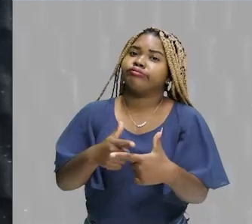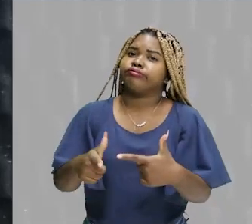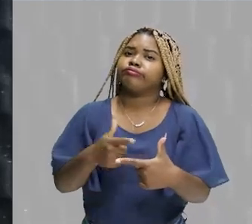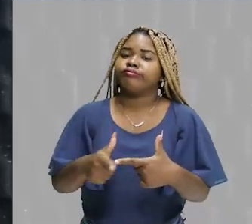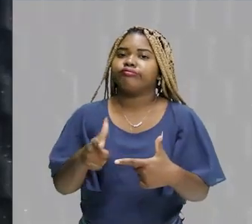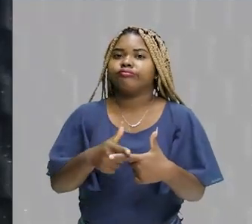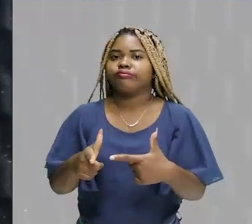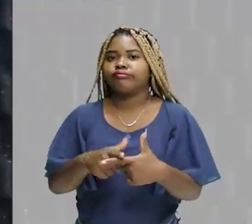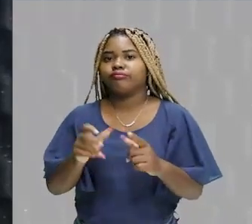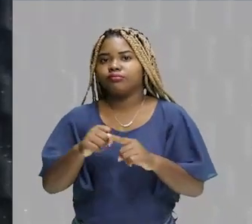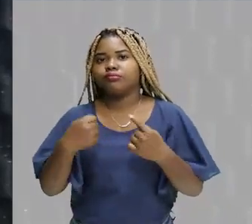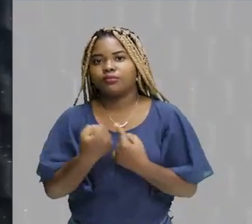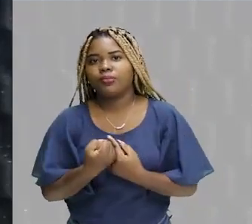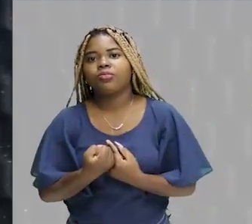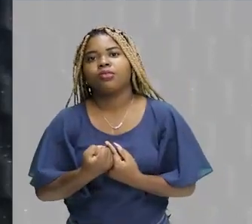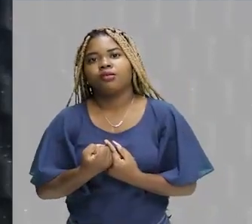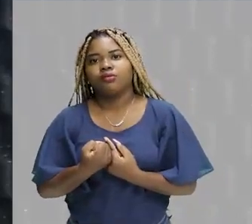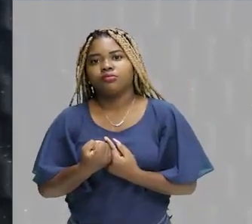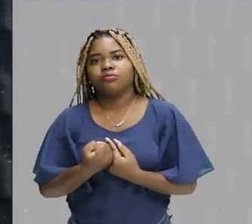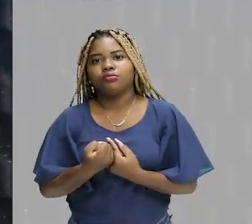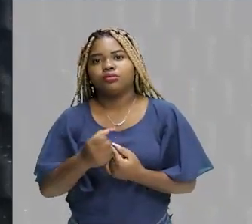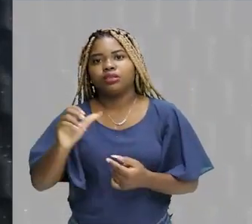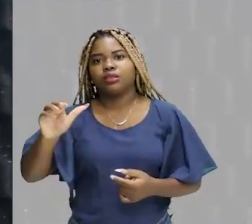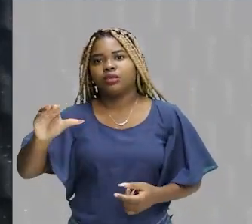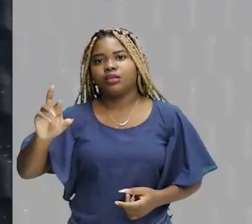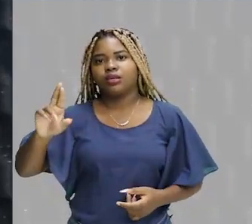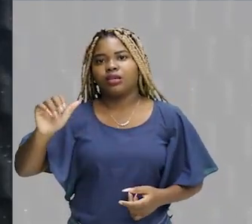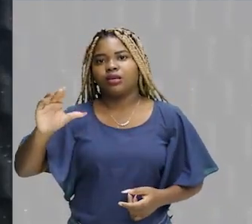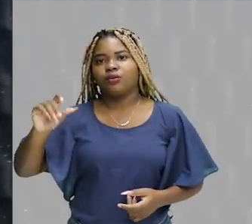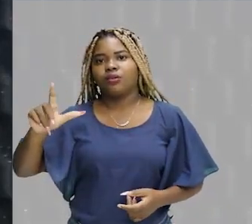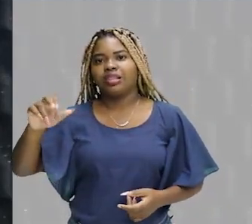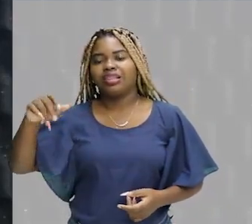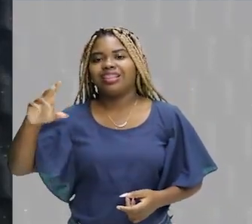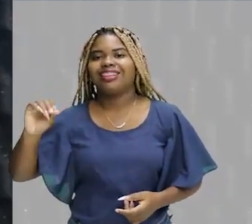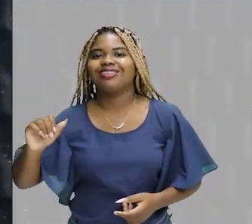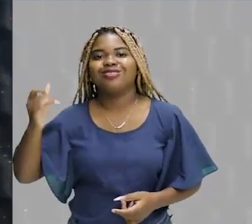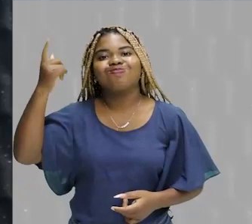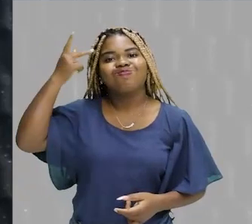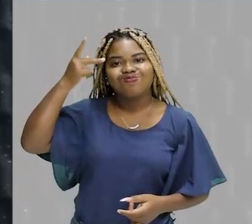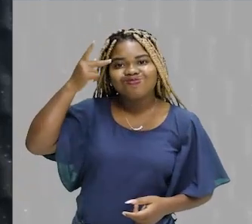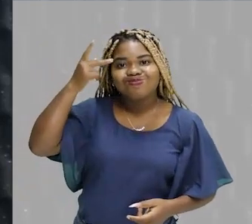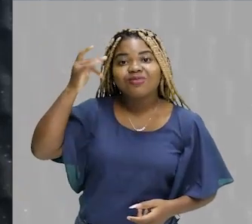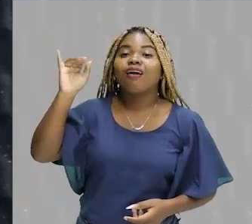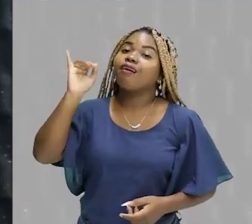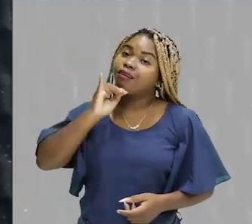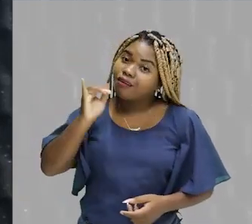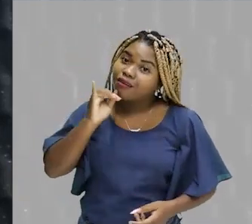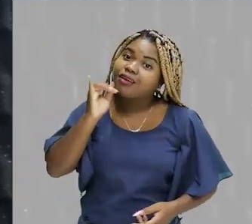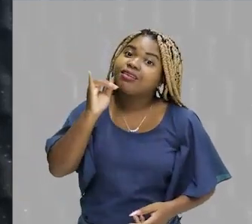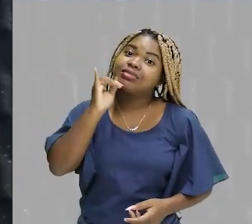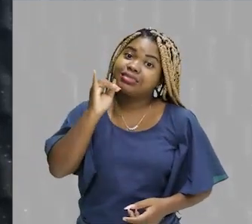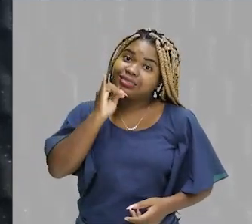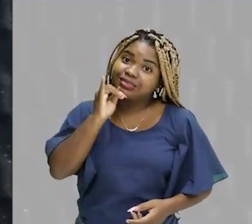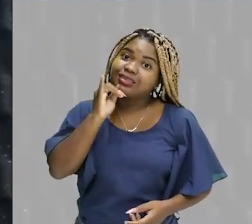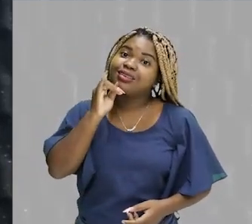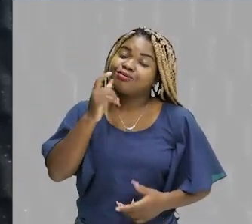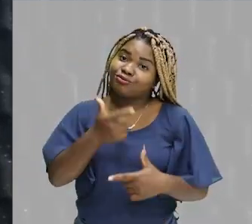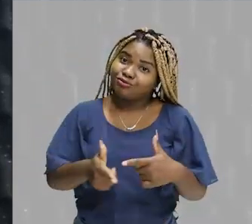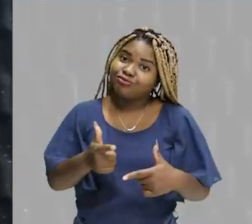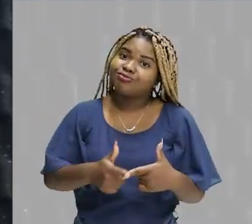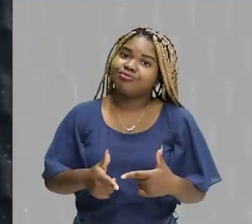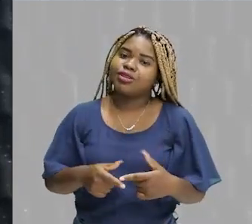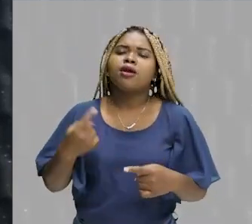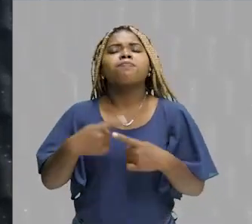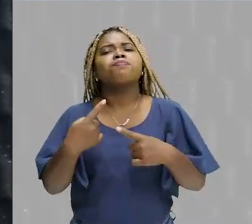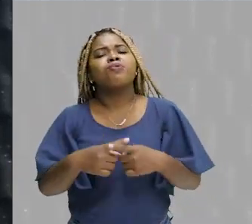sociais. A Cracolândia em São Paulo, por exemplo, é um problema que a gente pode colocar como patologia social. Por que eu estou falando de São Paulo? Porque é a